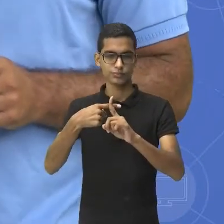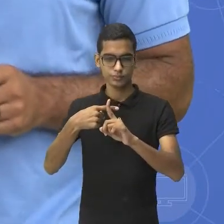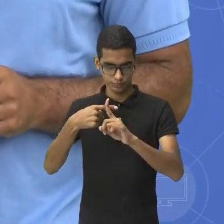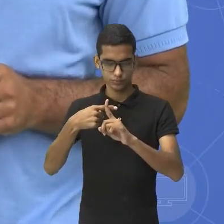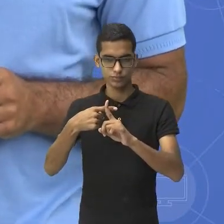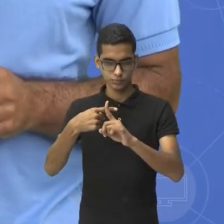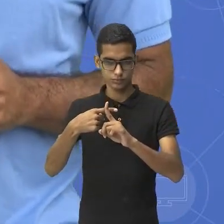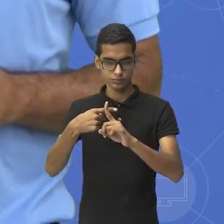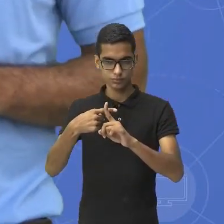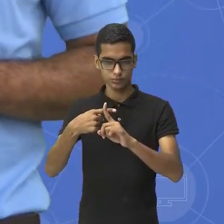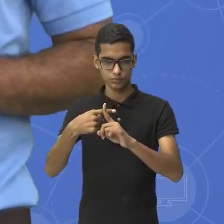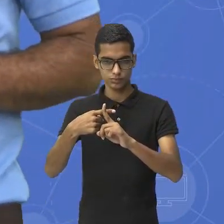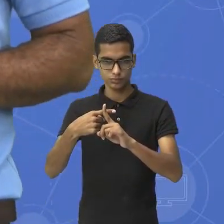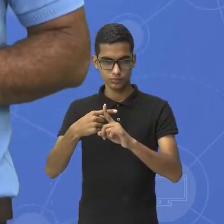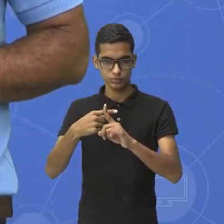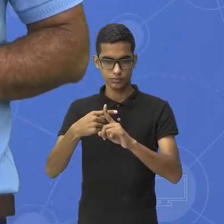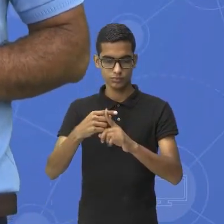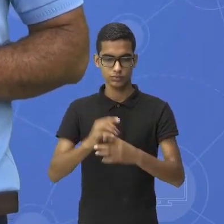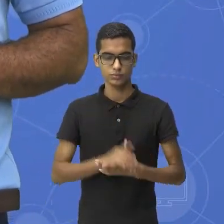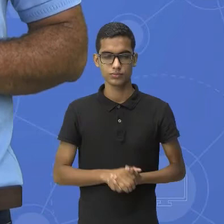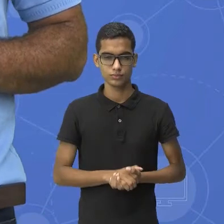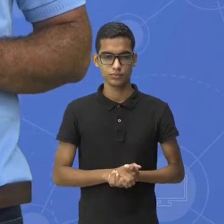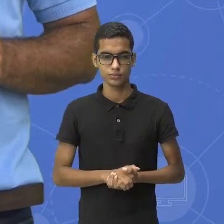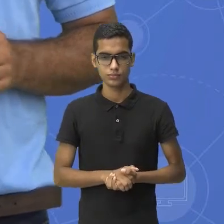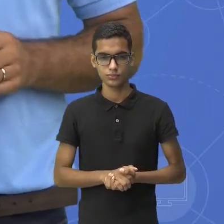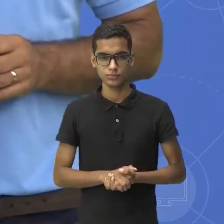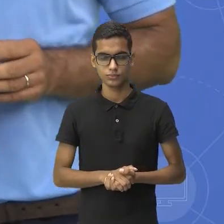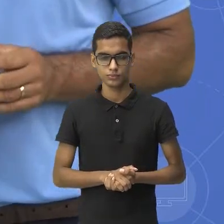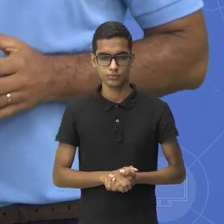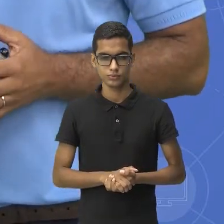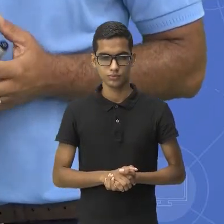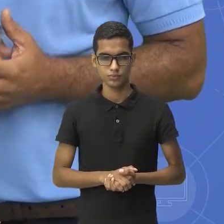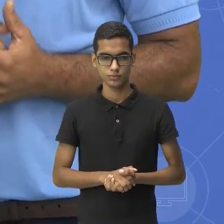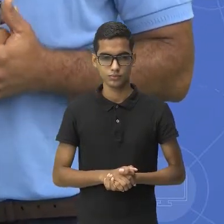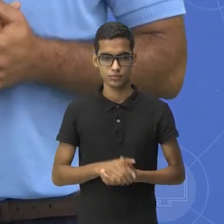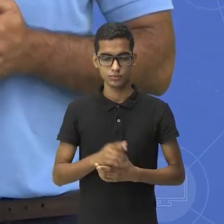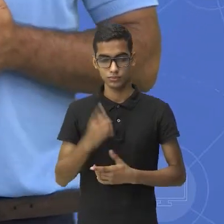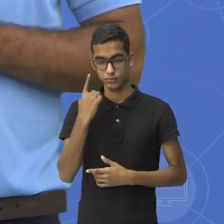a parábola será voltada para cima. Tá bom? Vamos ver a outra animação?